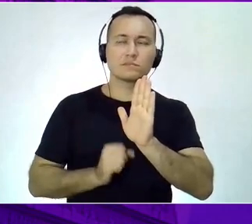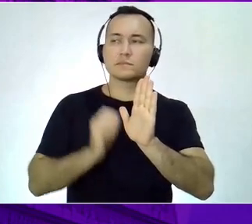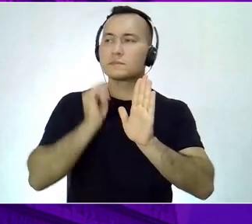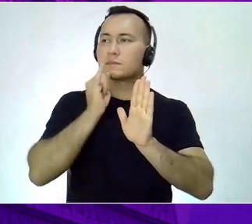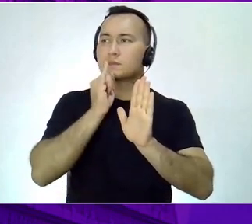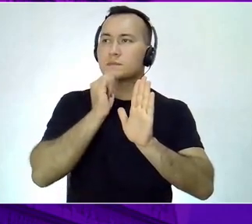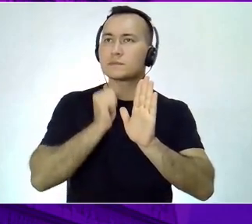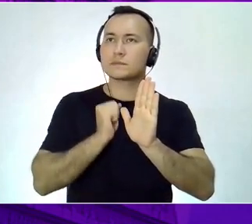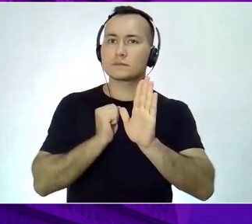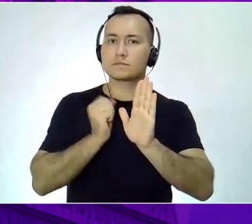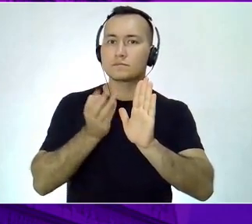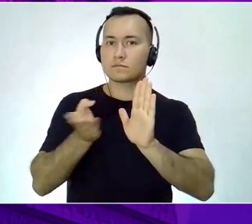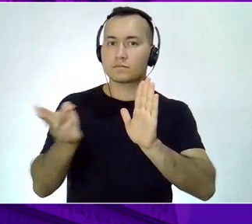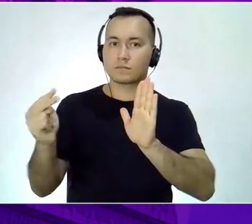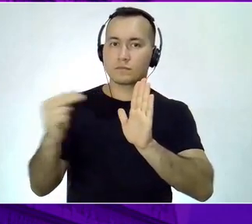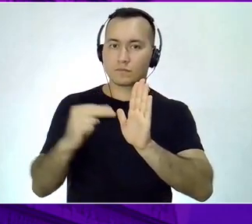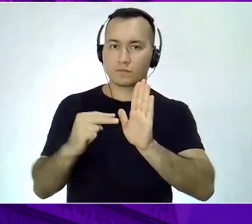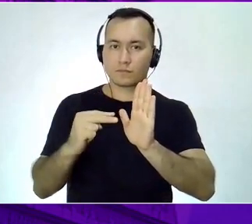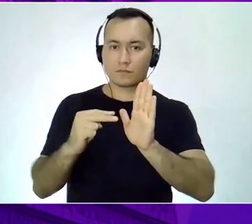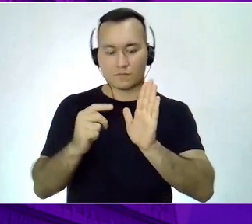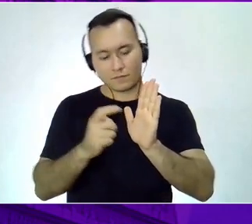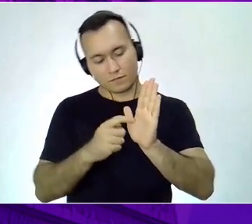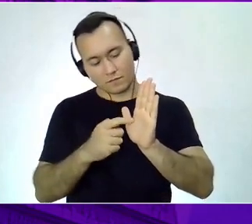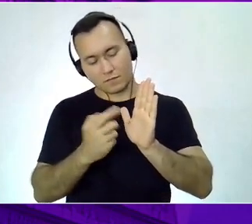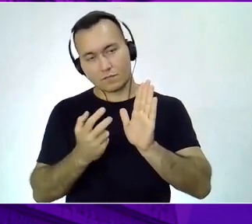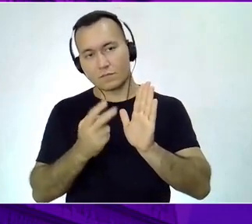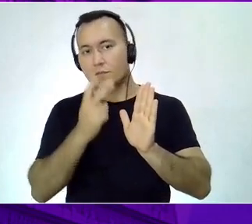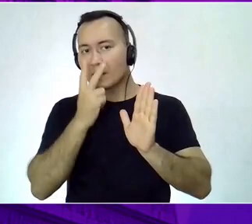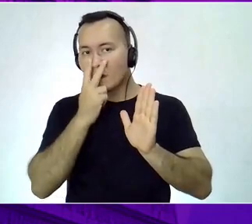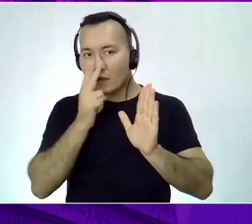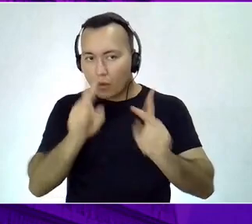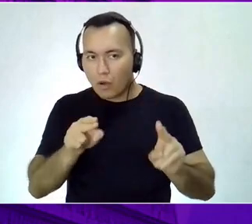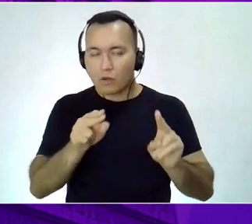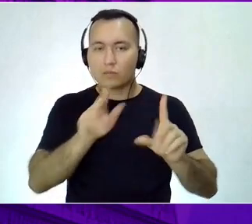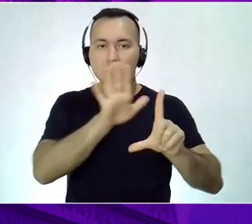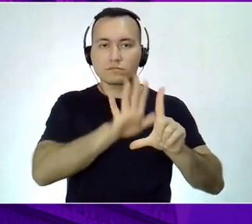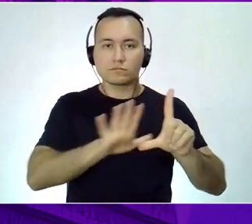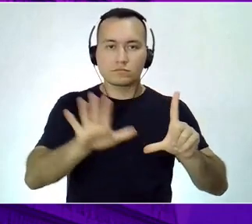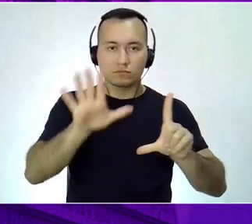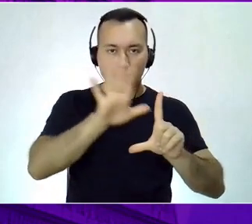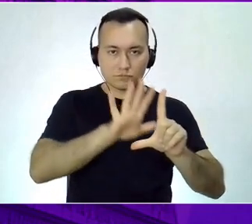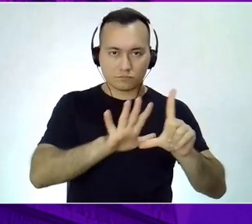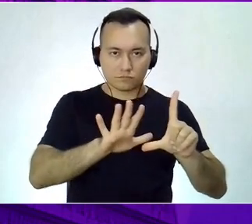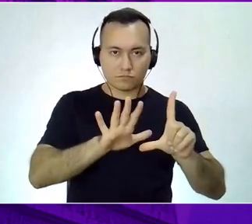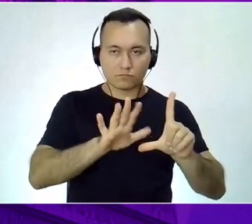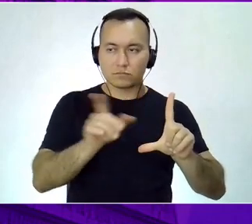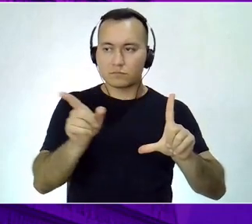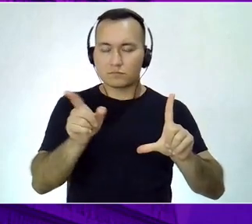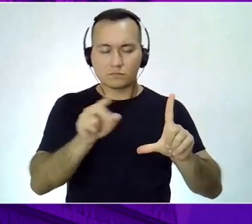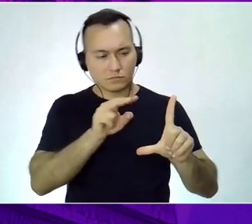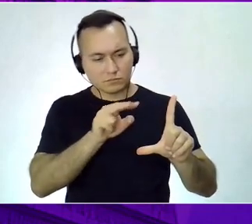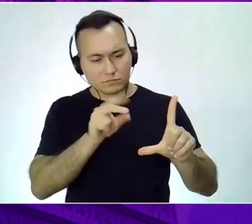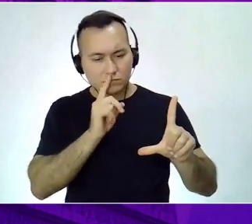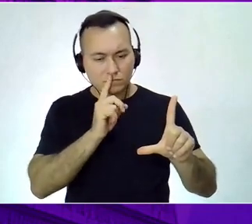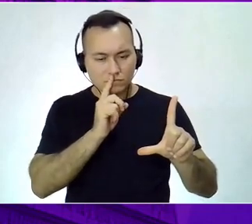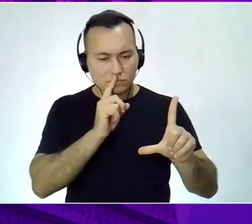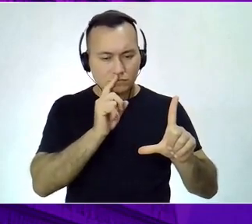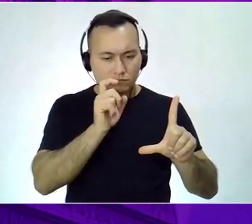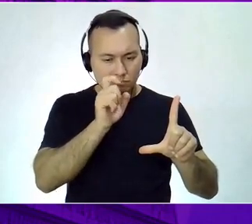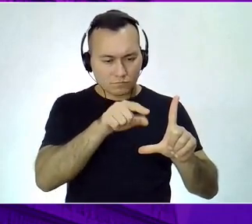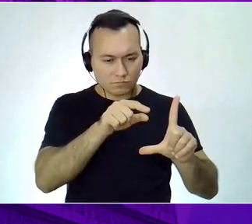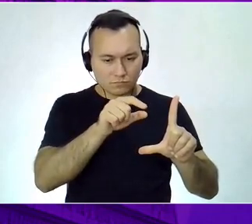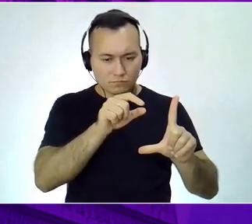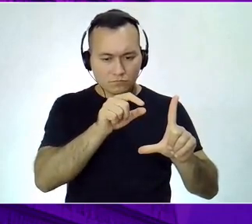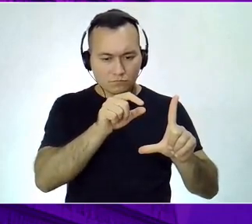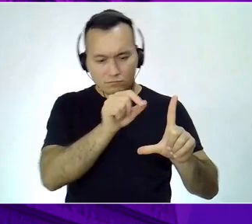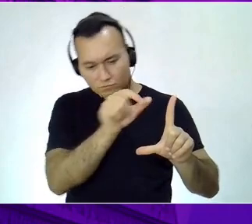de visualizações que são interativas, ou até visualizações estáticas, mas que a pessoa precisa procurar alguma coisa. Por exemplo, o